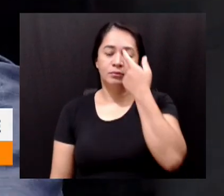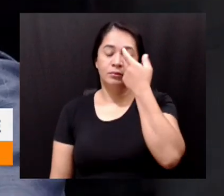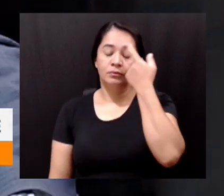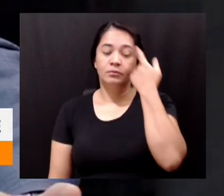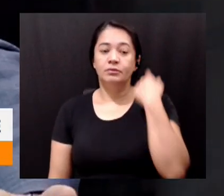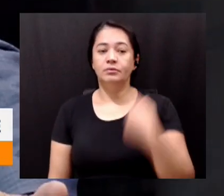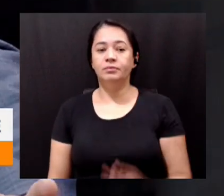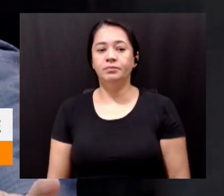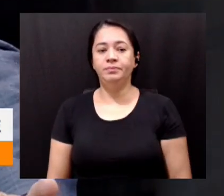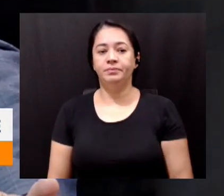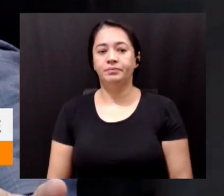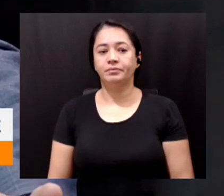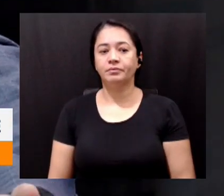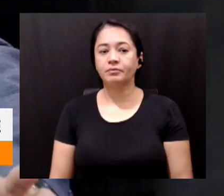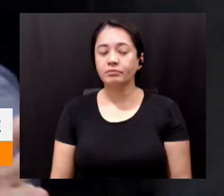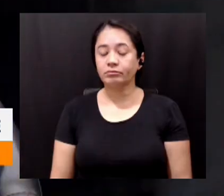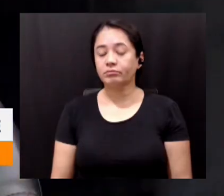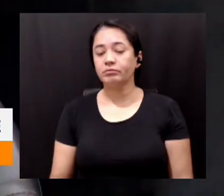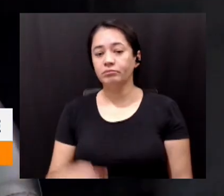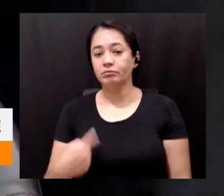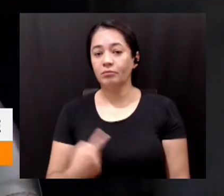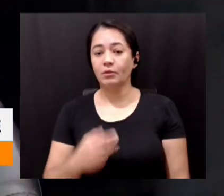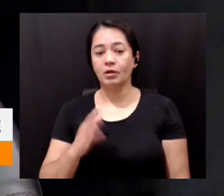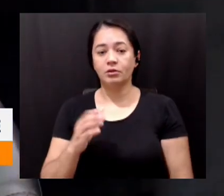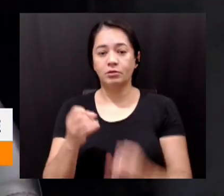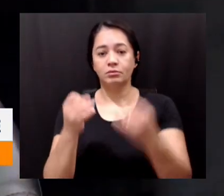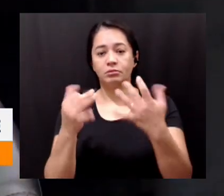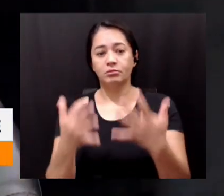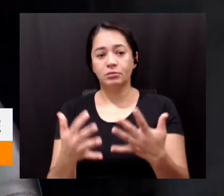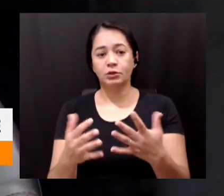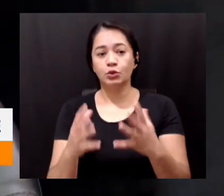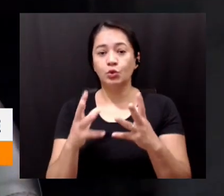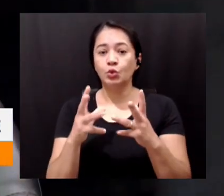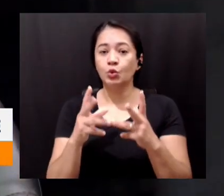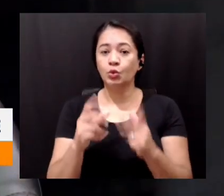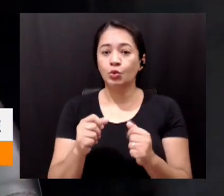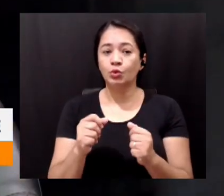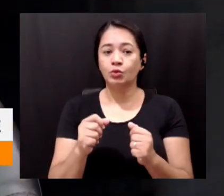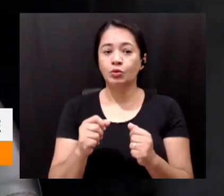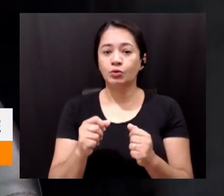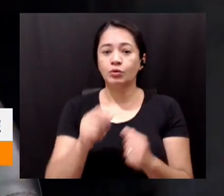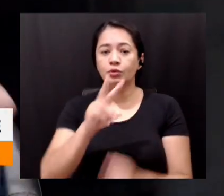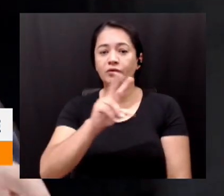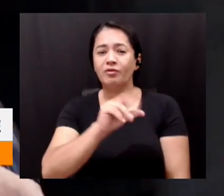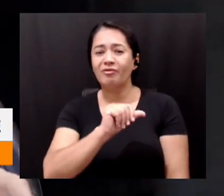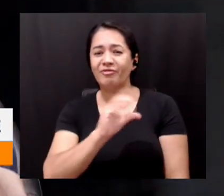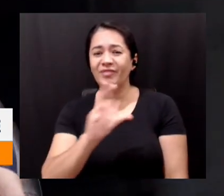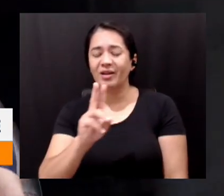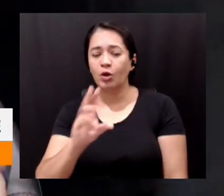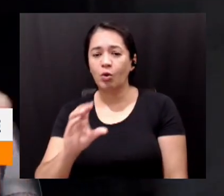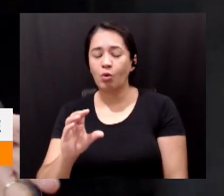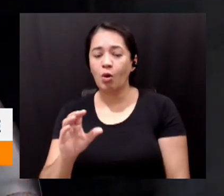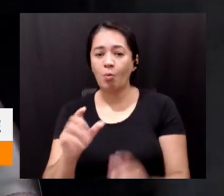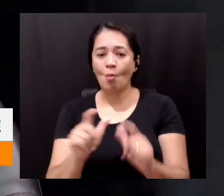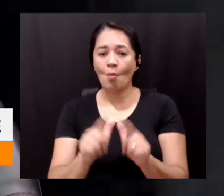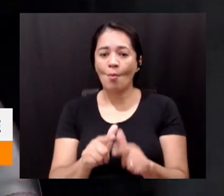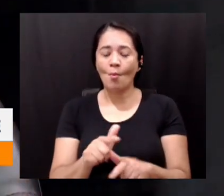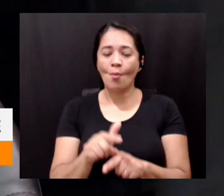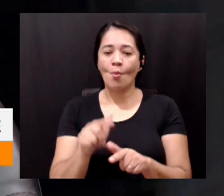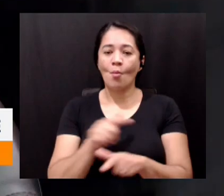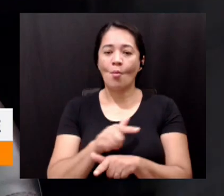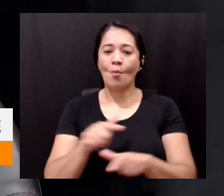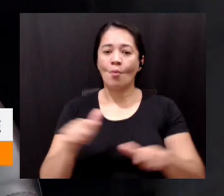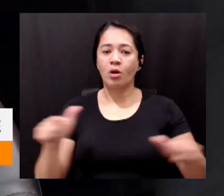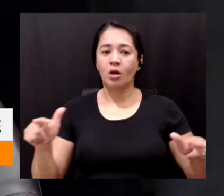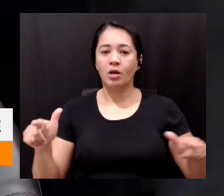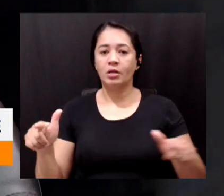Rubi, é aquilo que nós já comentamos, né? Tudo foi um vácuo muito grande, né, ali nesse período entre a lei de 2018 e a